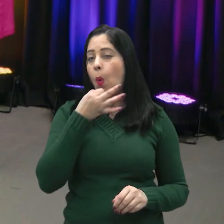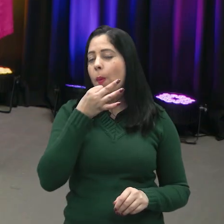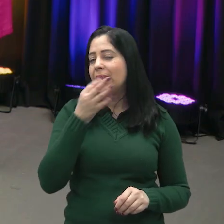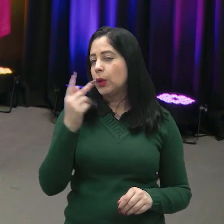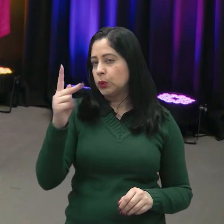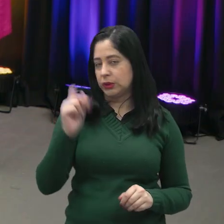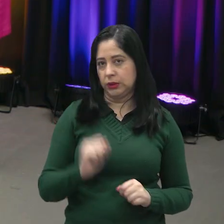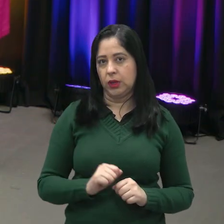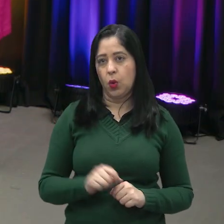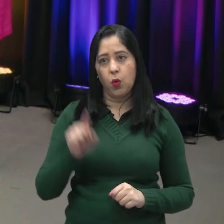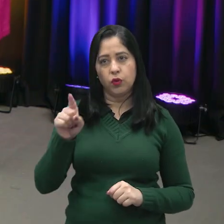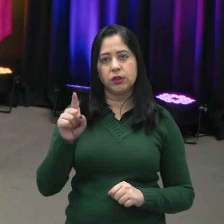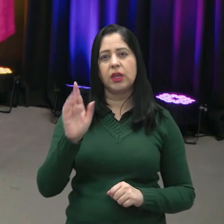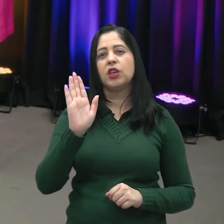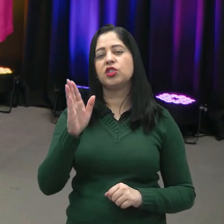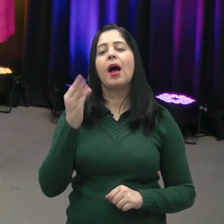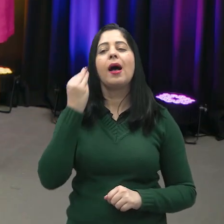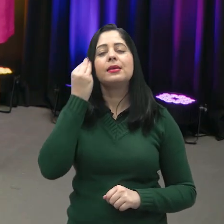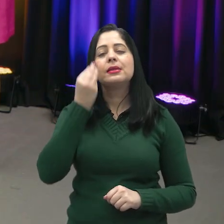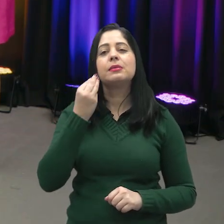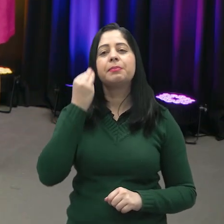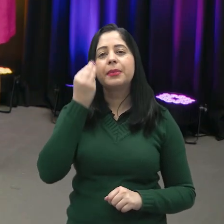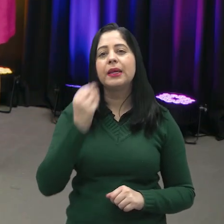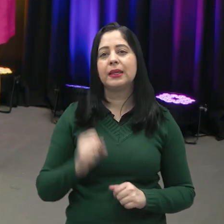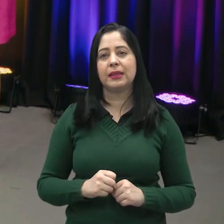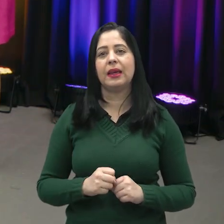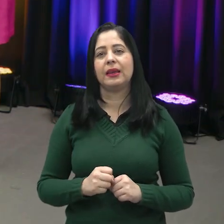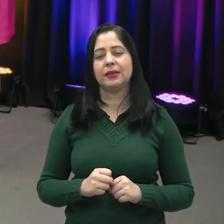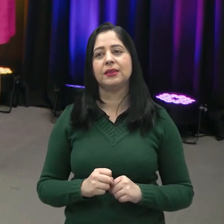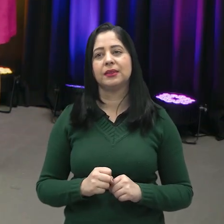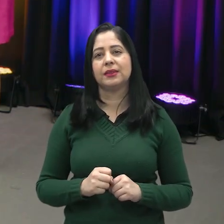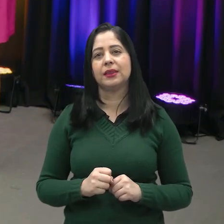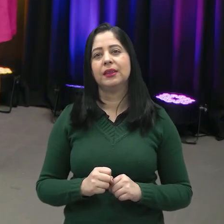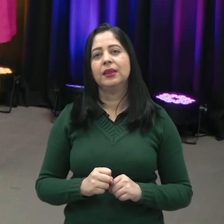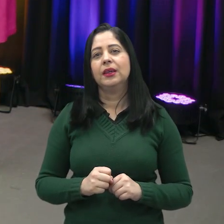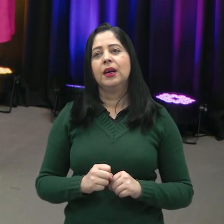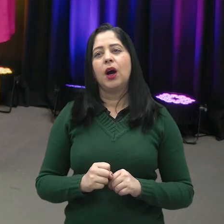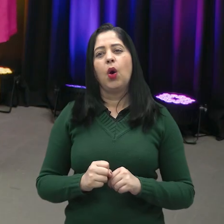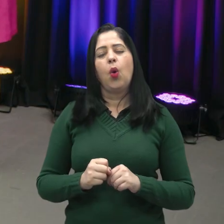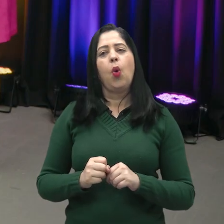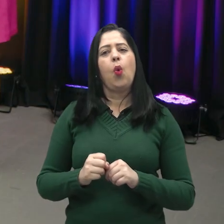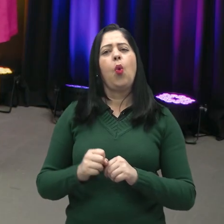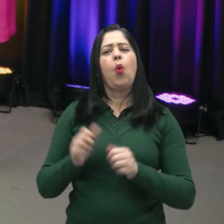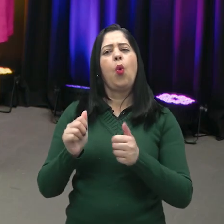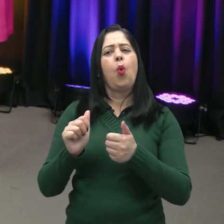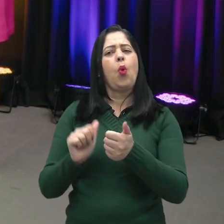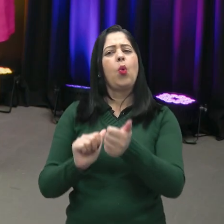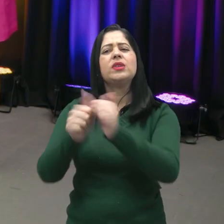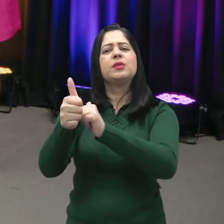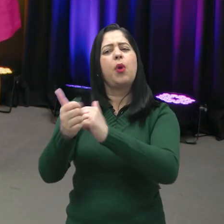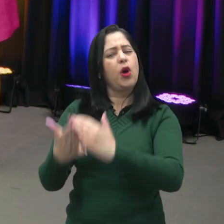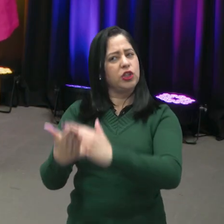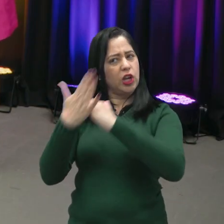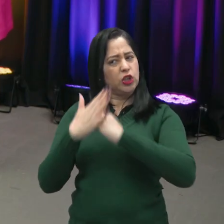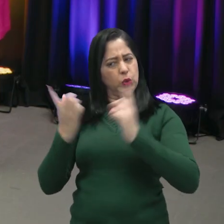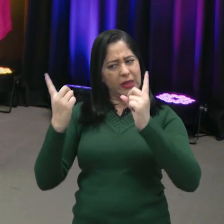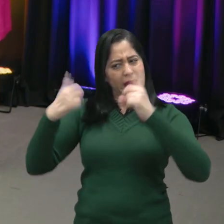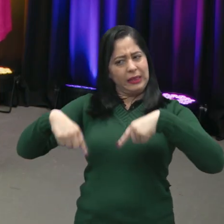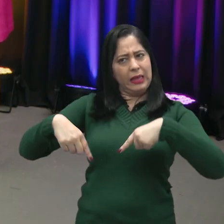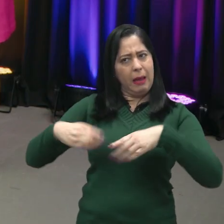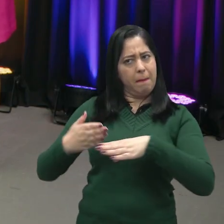suas experiências como atleta também, que o esporte pode te ajudar nessa superação dos seus